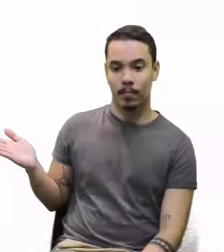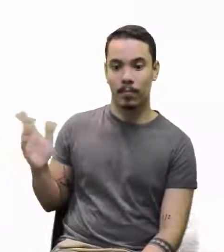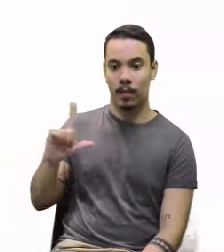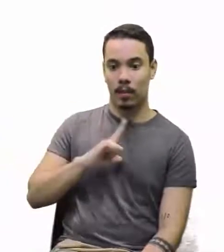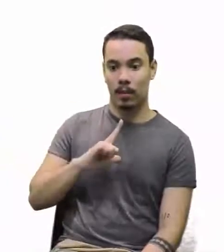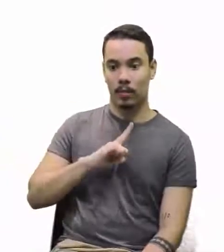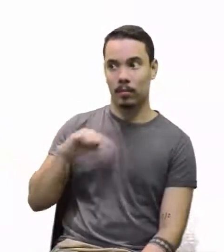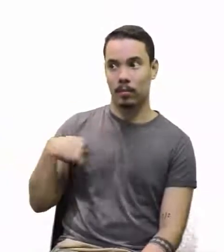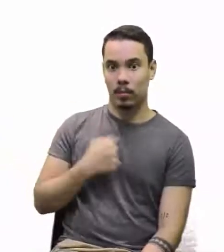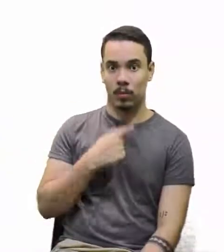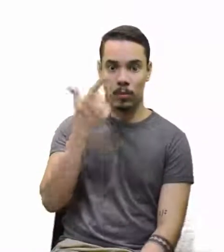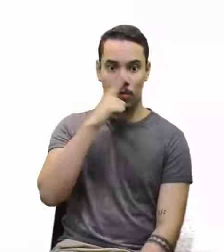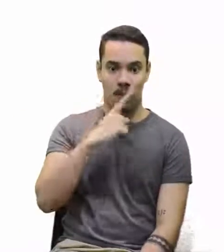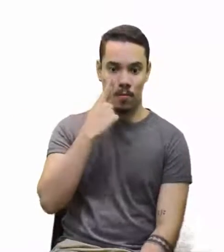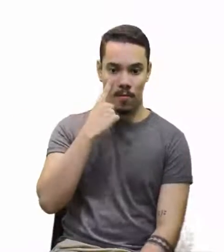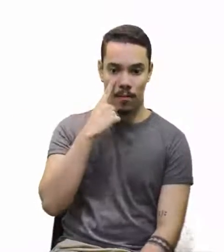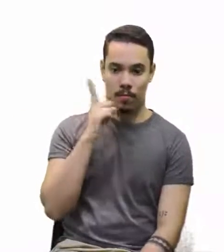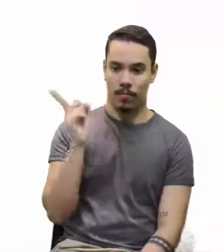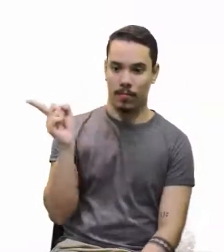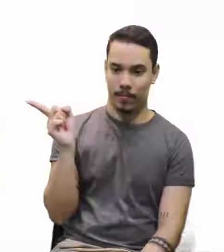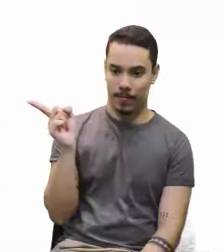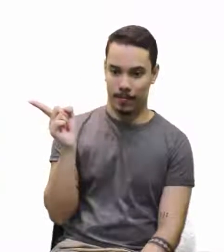né?